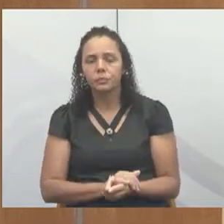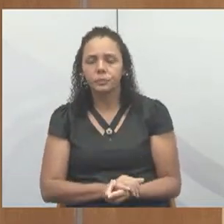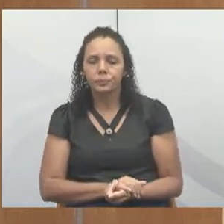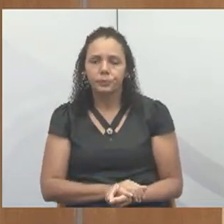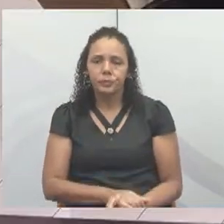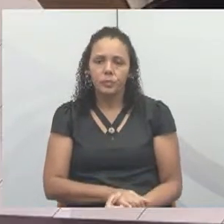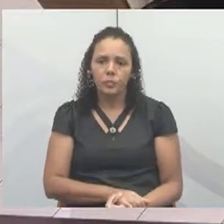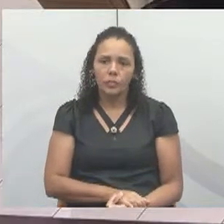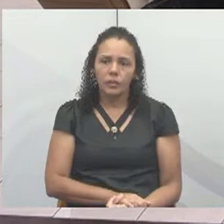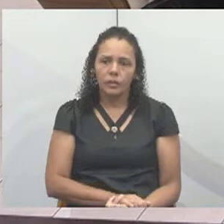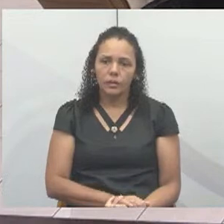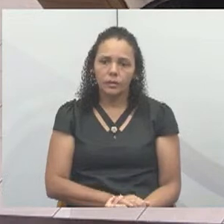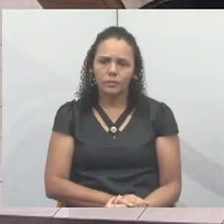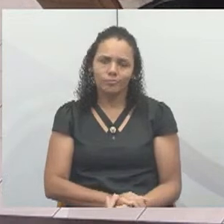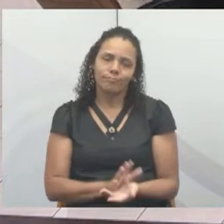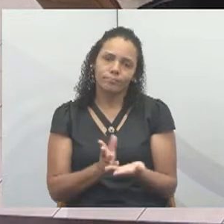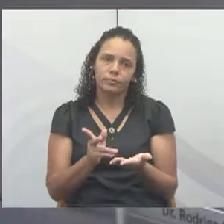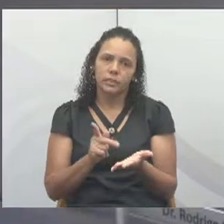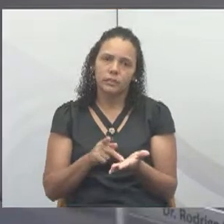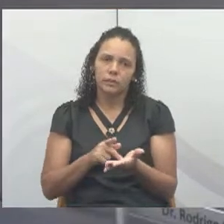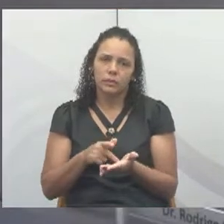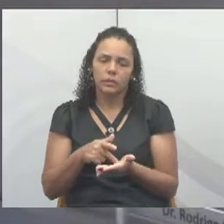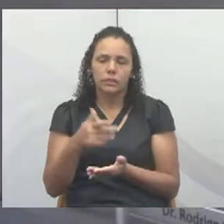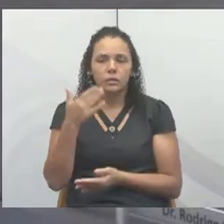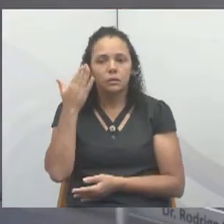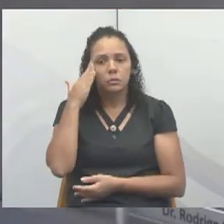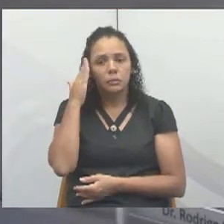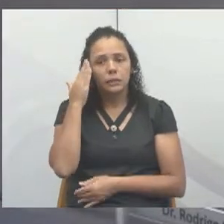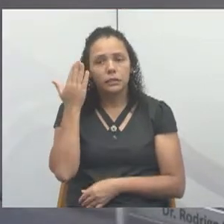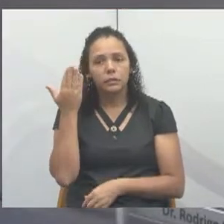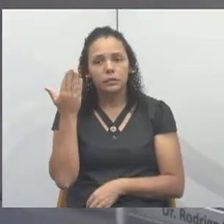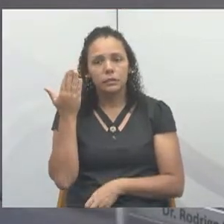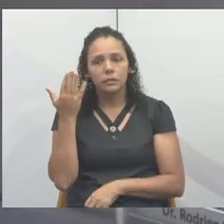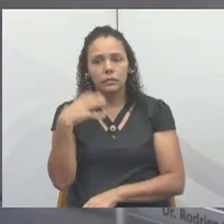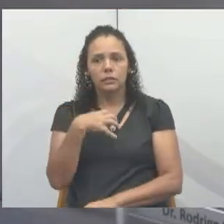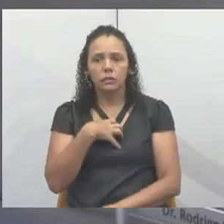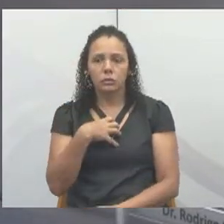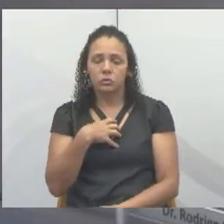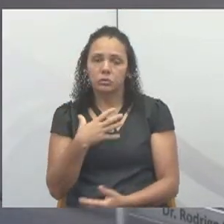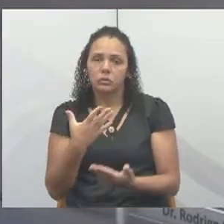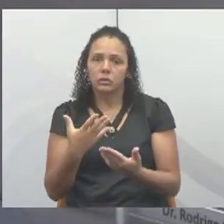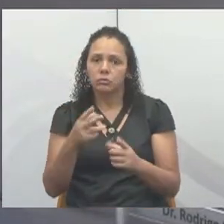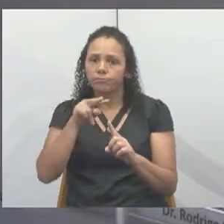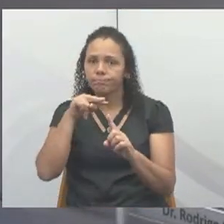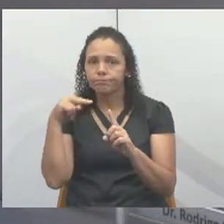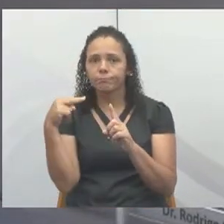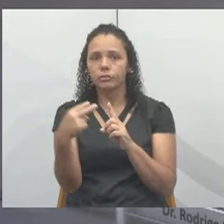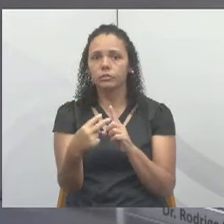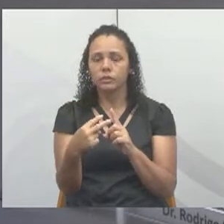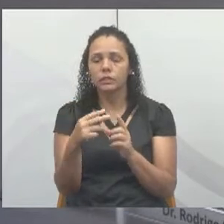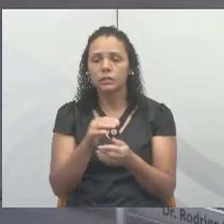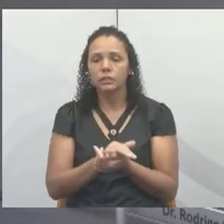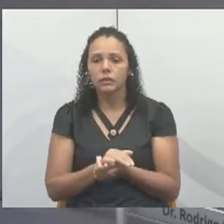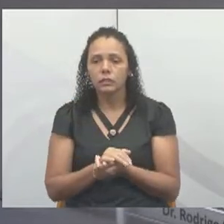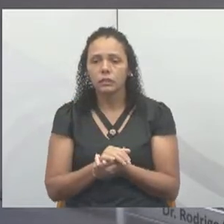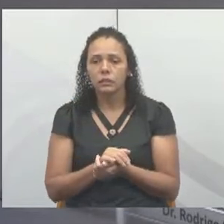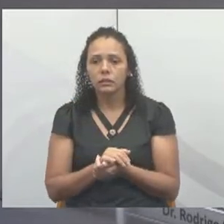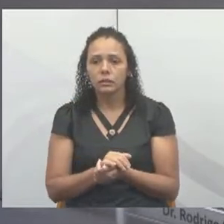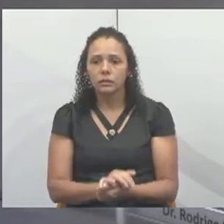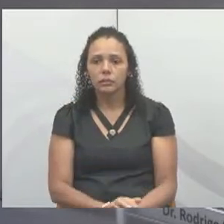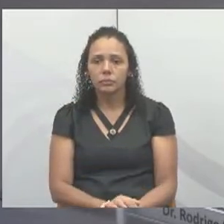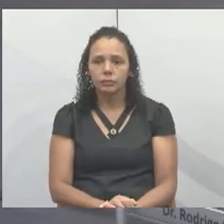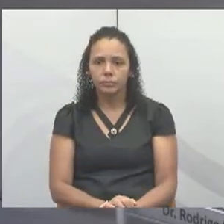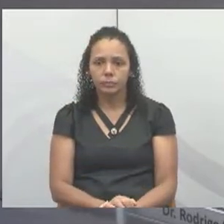Tá, na verdade, acho que daí é o jeito, é o ponto de vista, né? O Instituto